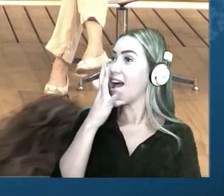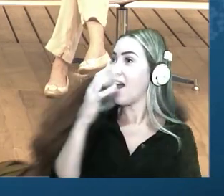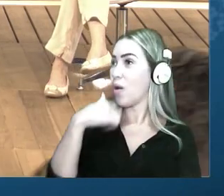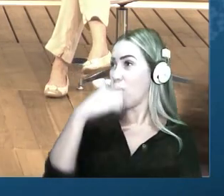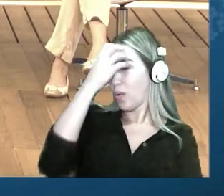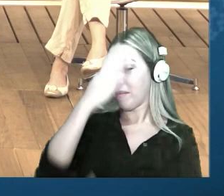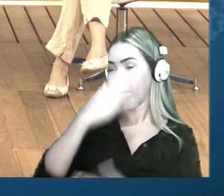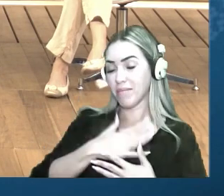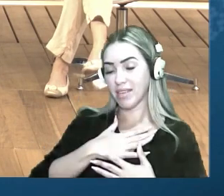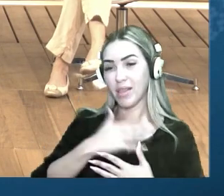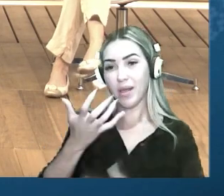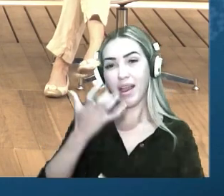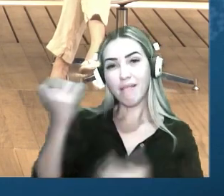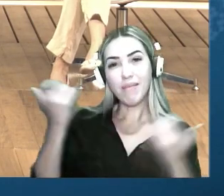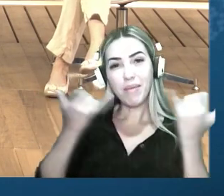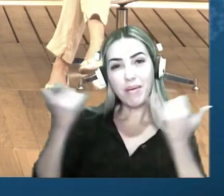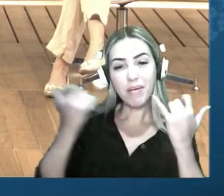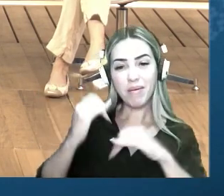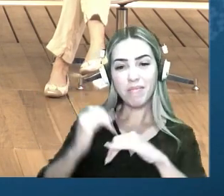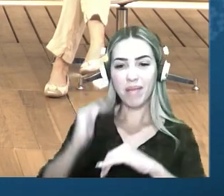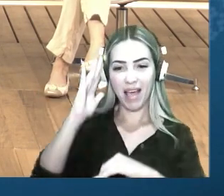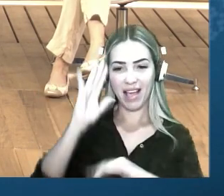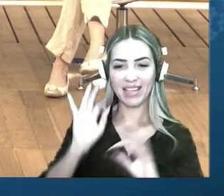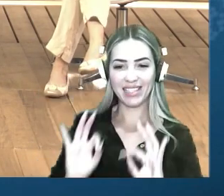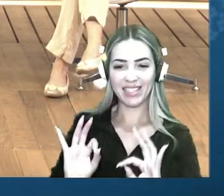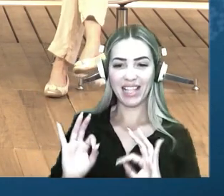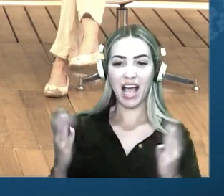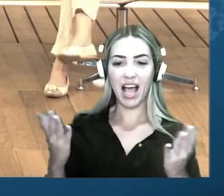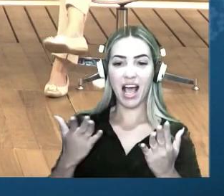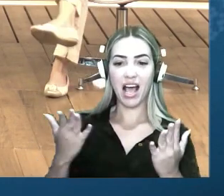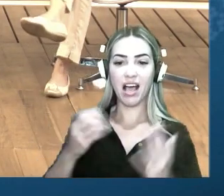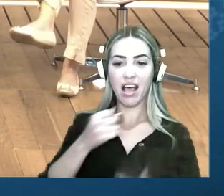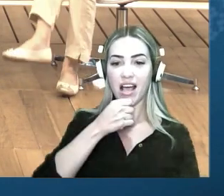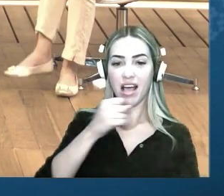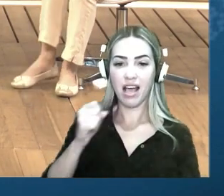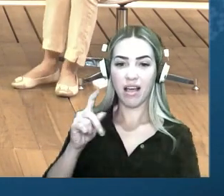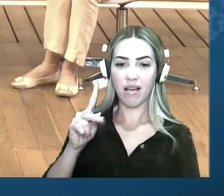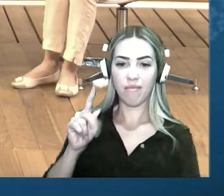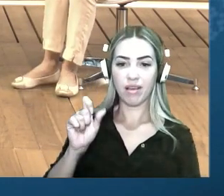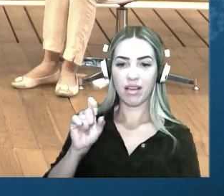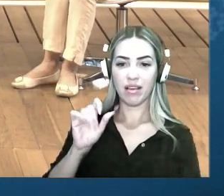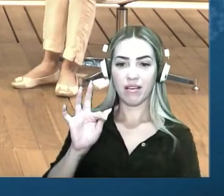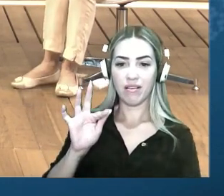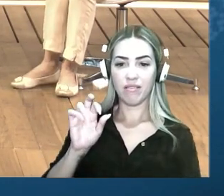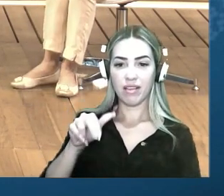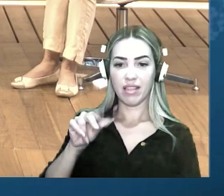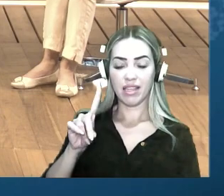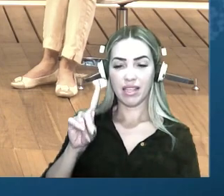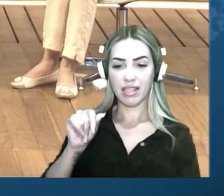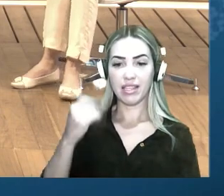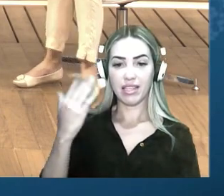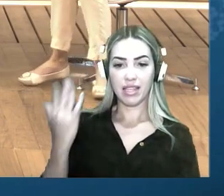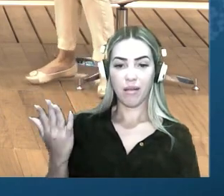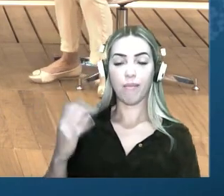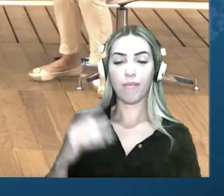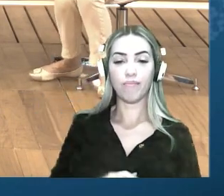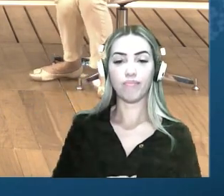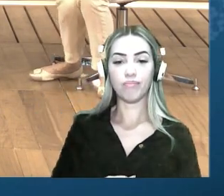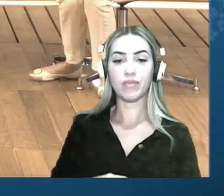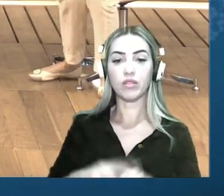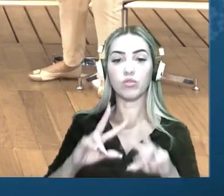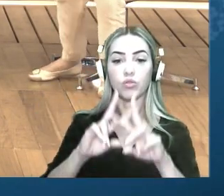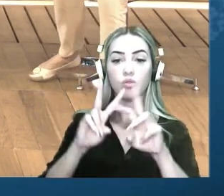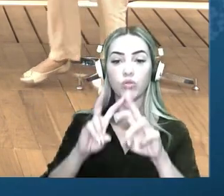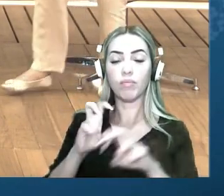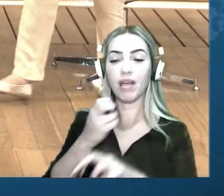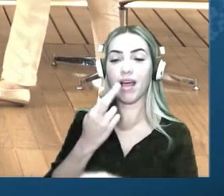queria ouvir mais. Enfim, eu passaria agora para a Fernanda, que vai apresentar o estado da arte do